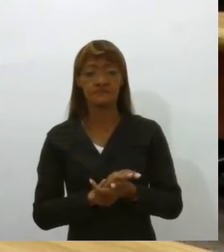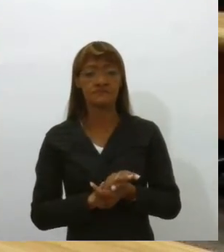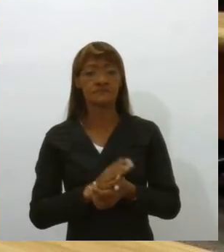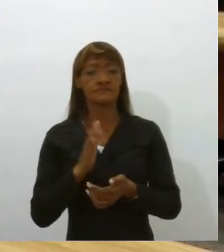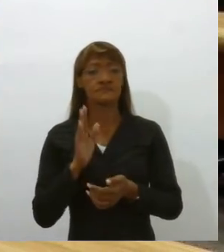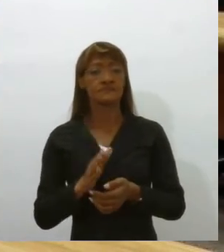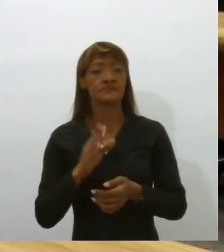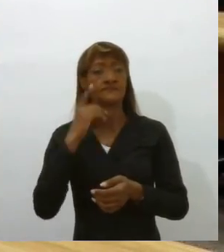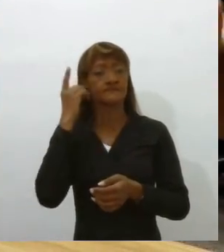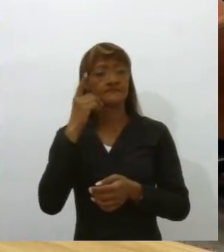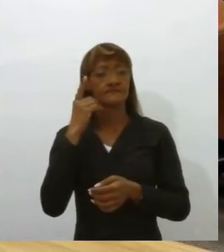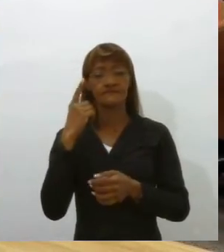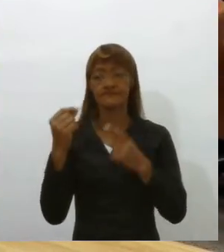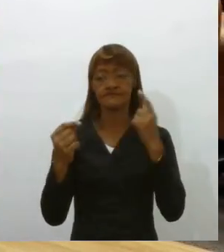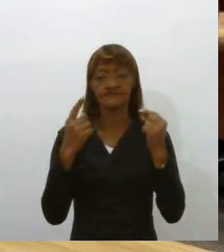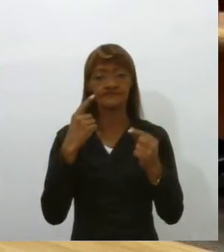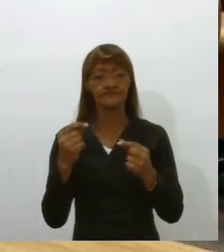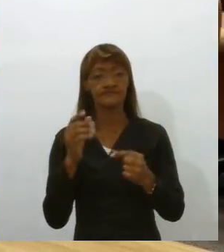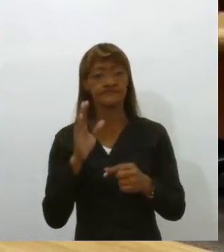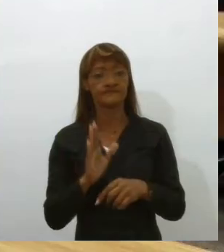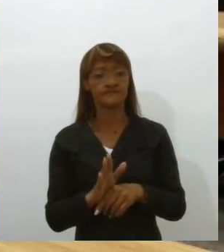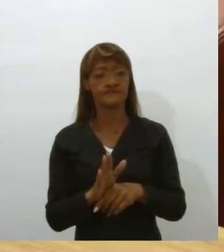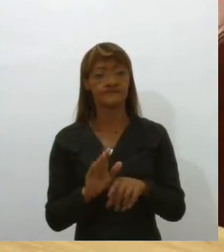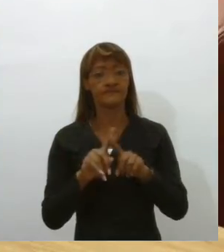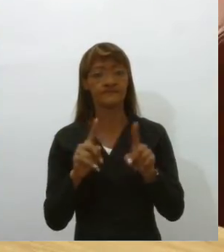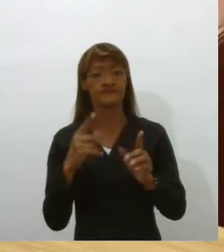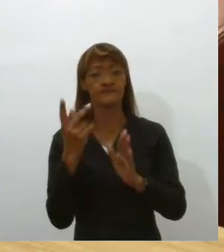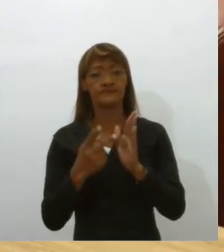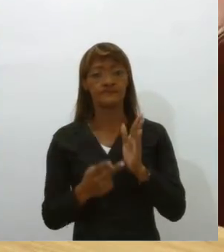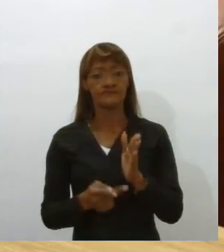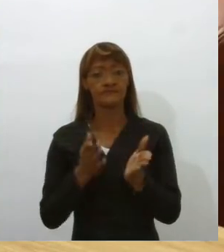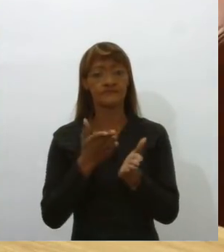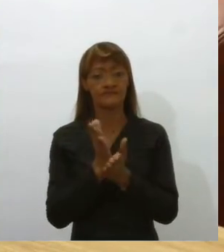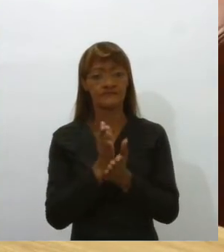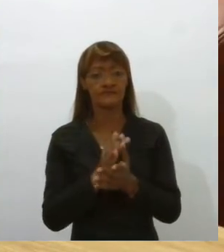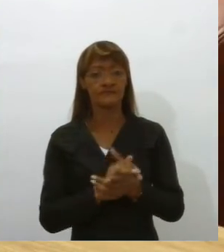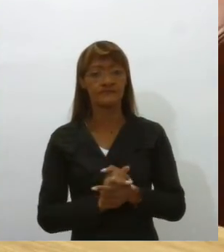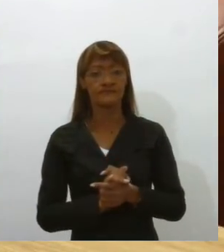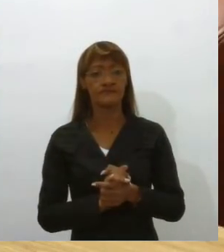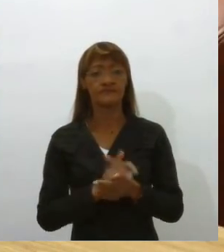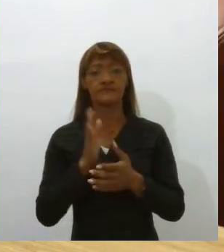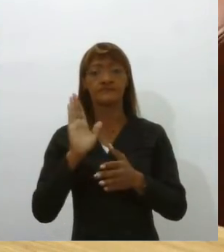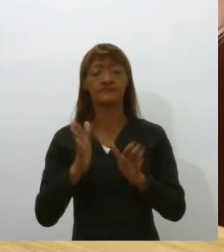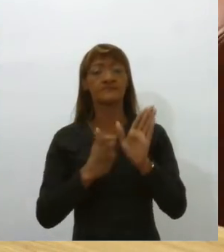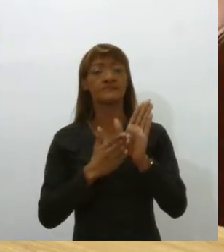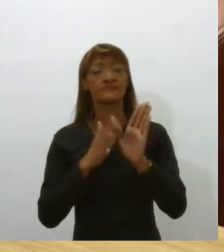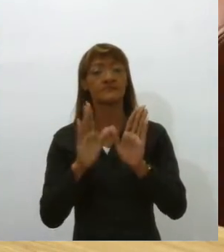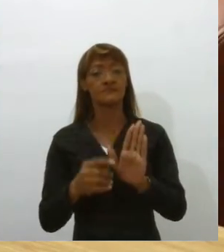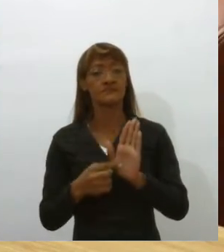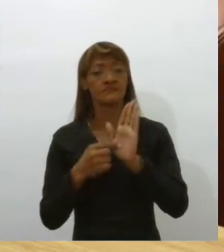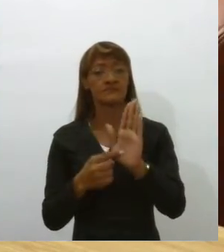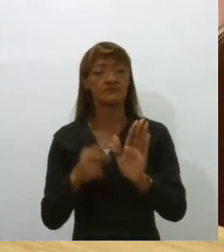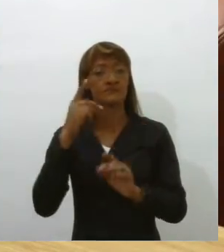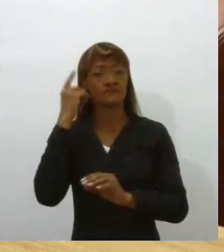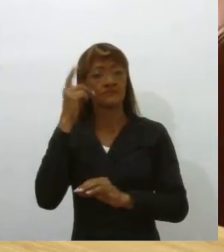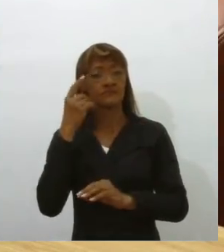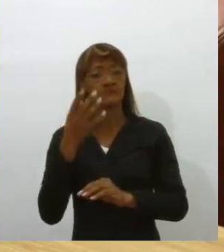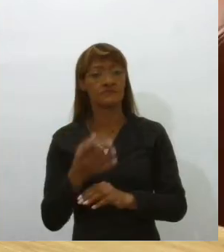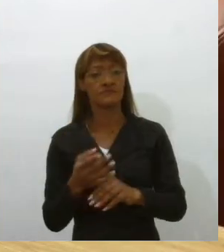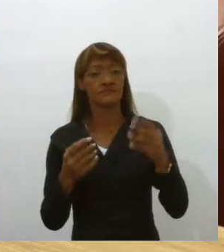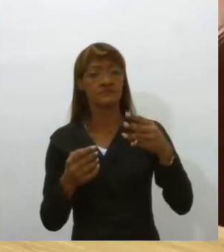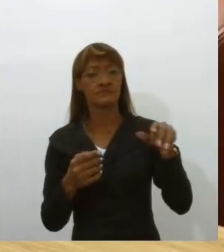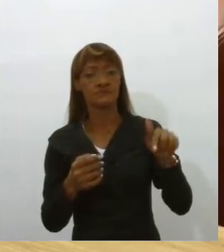durante a votação, os projetos do Executivo foram aprovados. Dentre as proposituras apresentadas pelos deputados, 37 são de autoria da